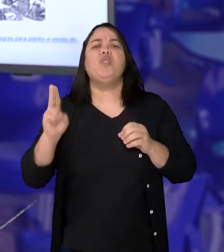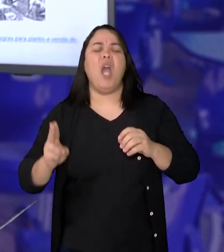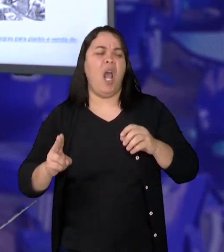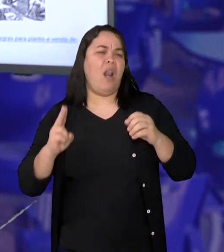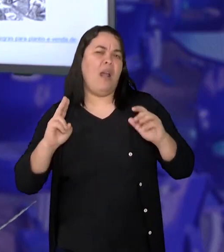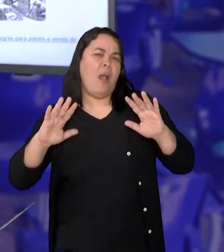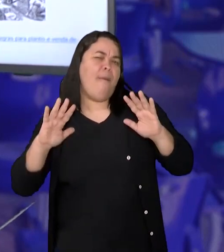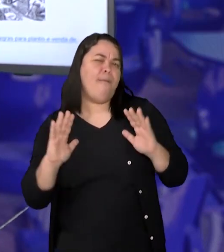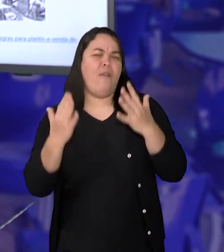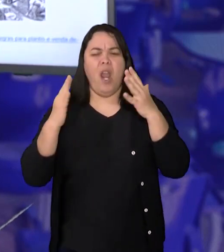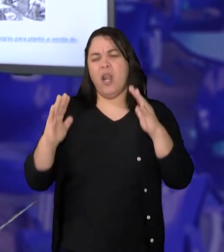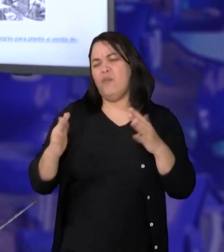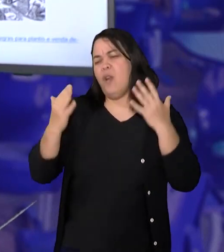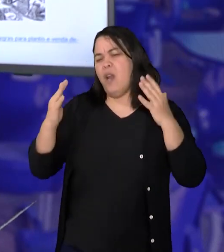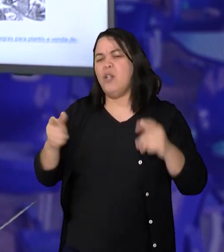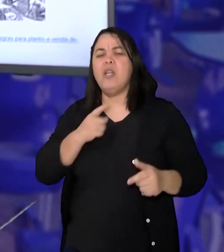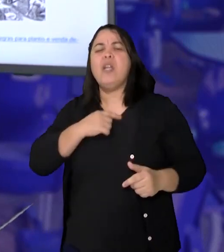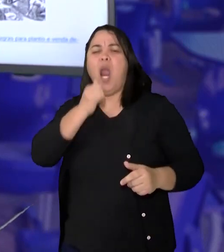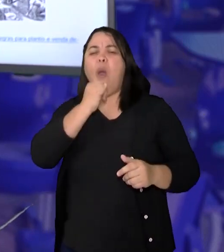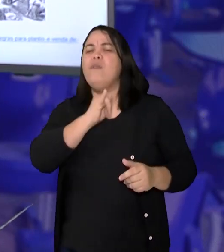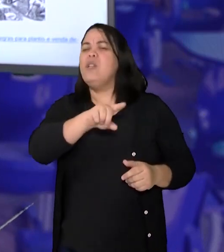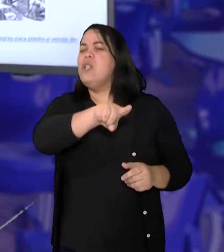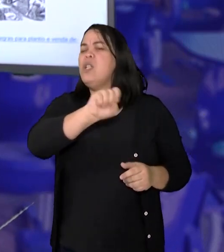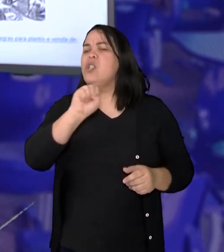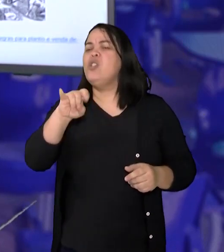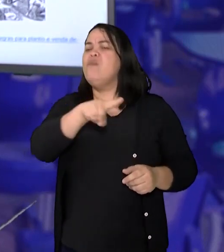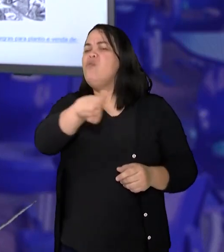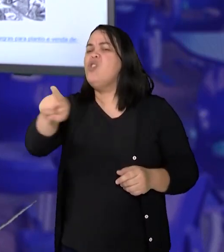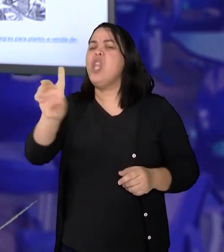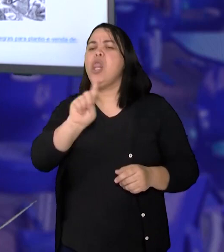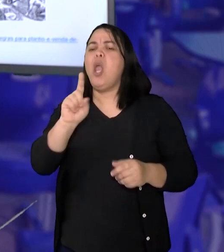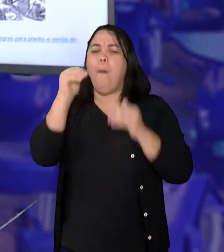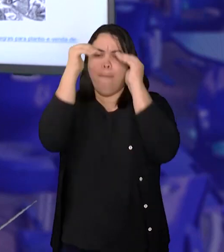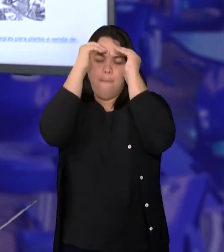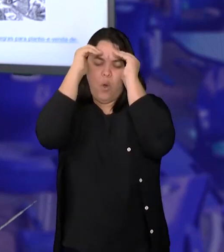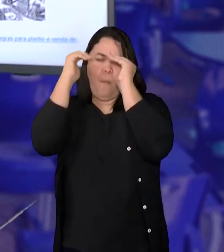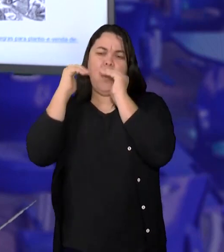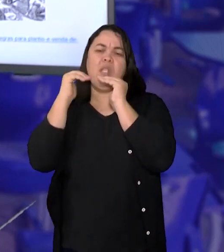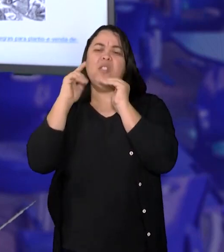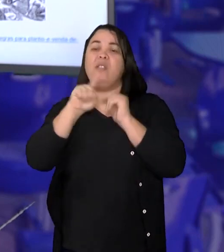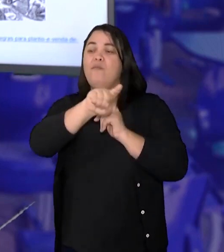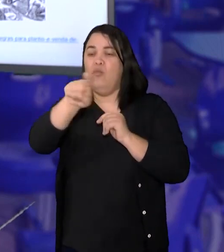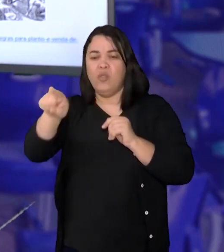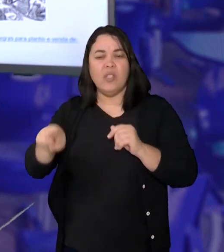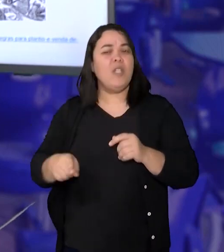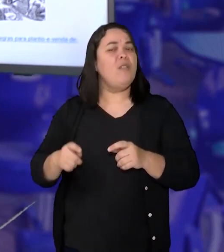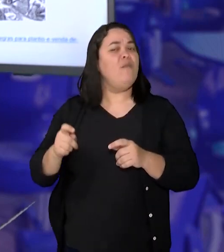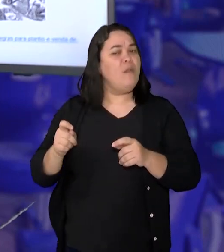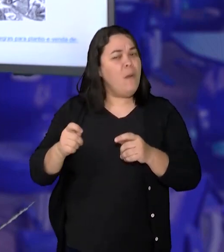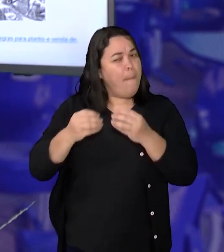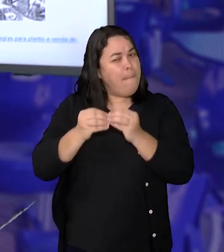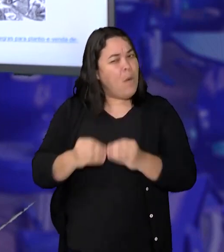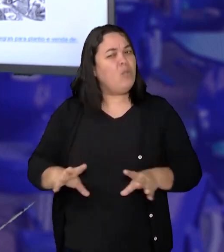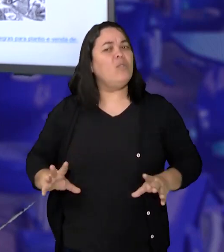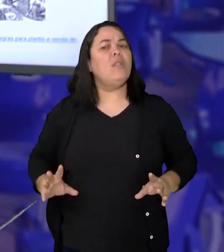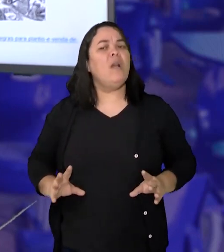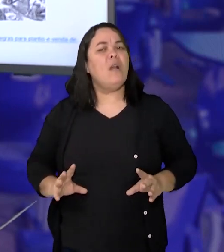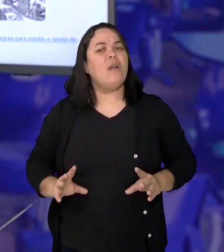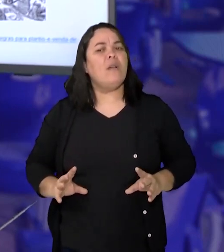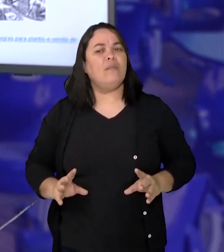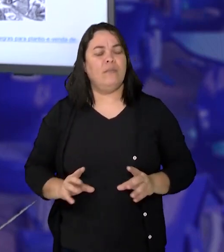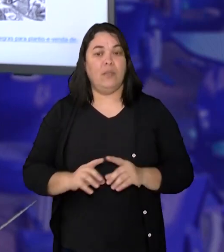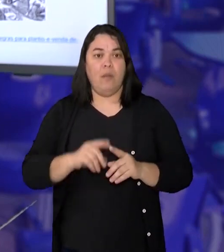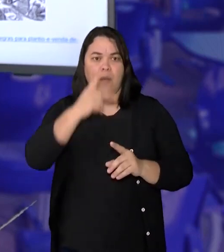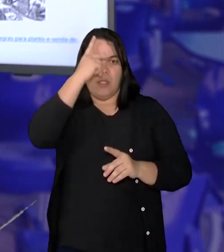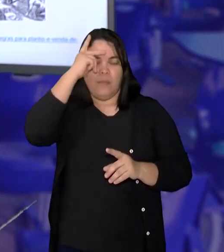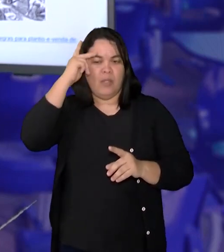quem aqui não fizer o que eu estou pedindo vai acabar sofrendo as consequências. Aí o pessoal não vai querer fazer o que eu quero, por